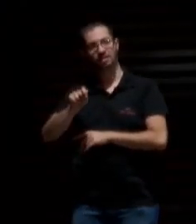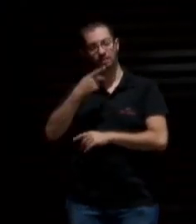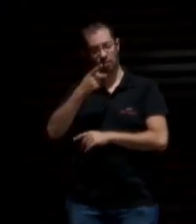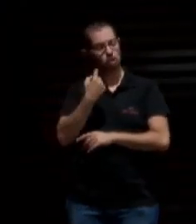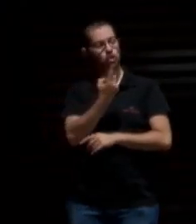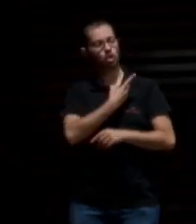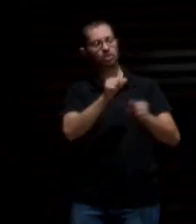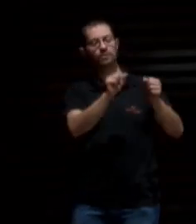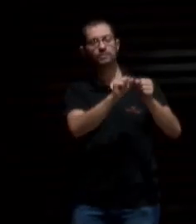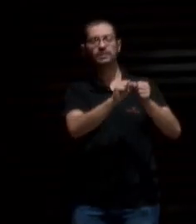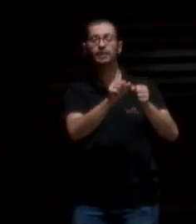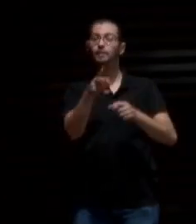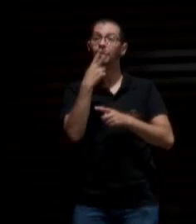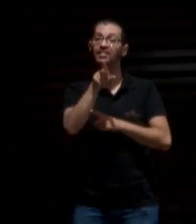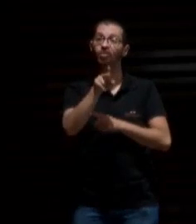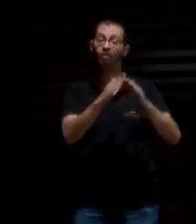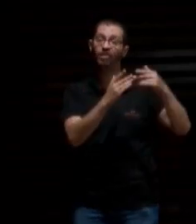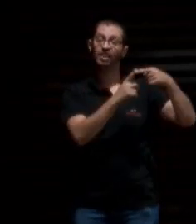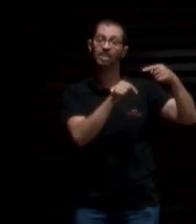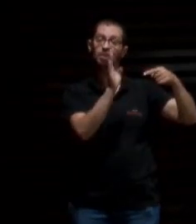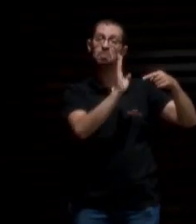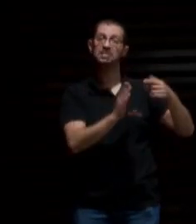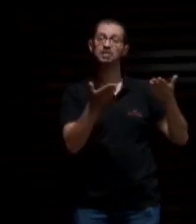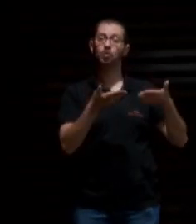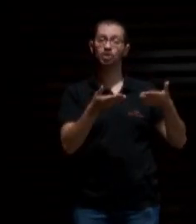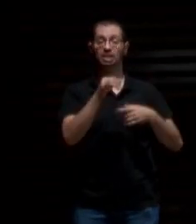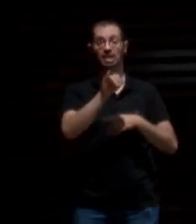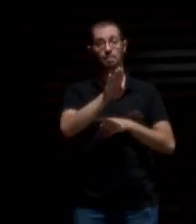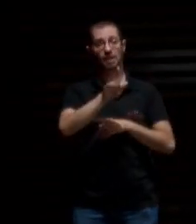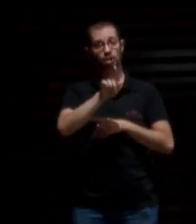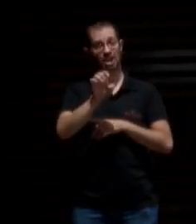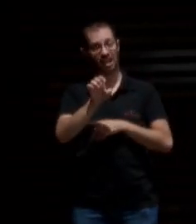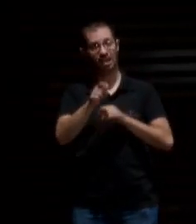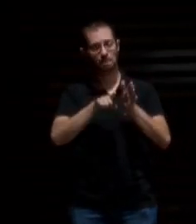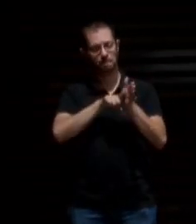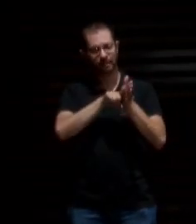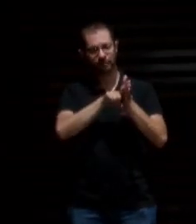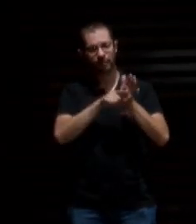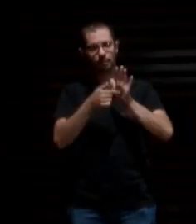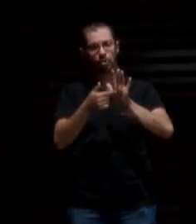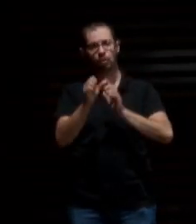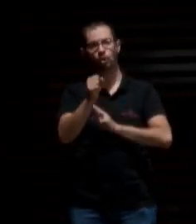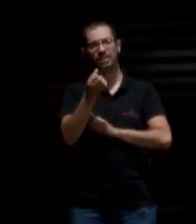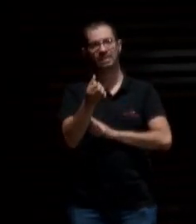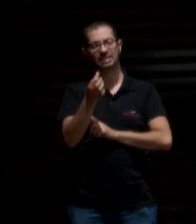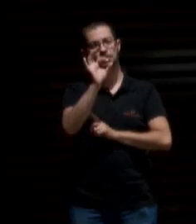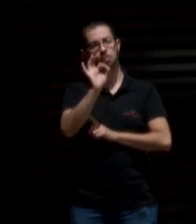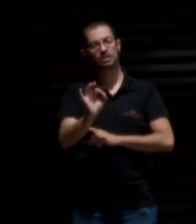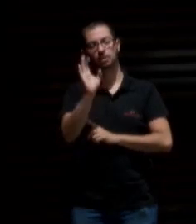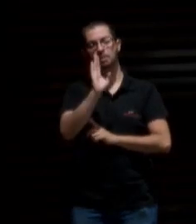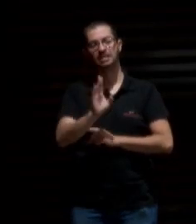É a igreja brasileira hoje, meus amados. O IBGE diz que 86% dos brasileiros são